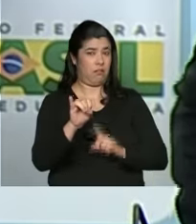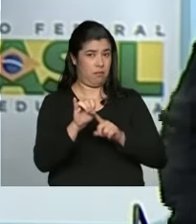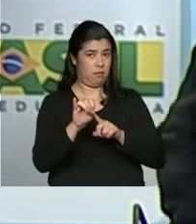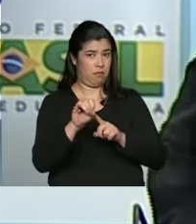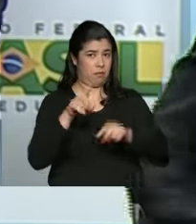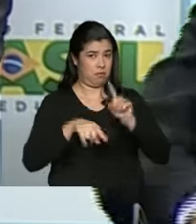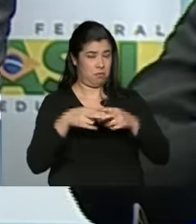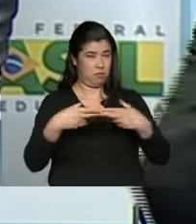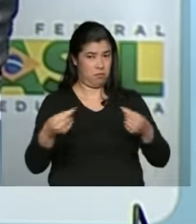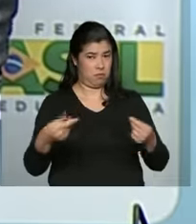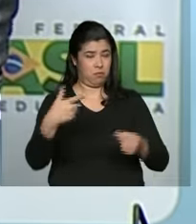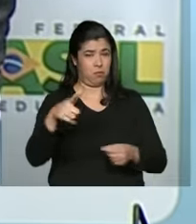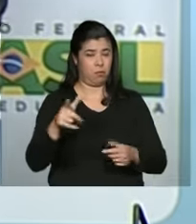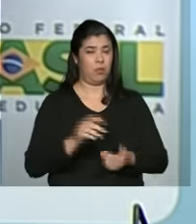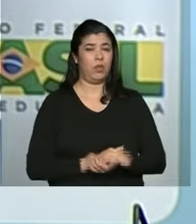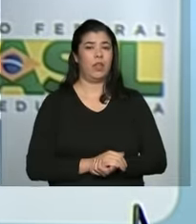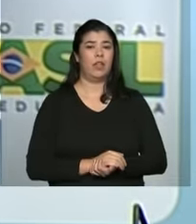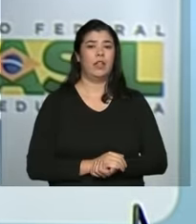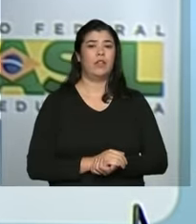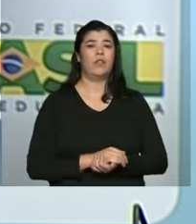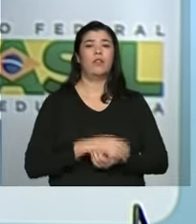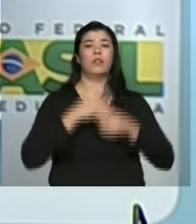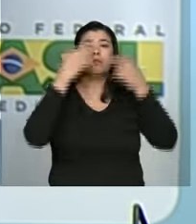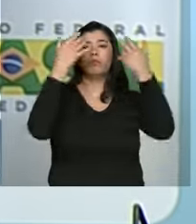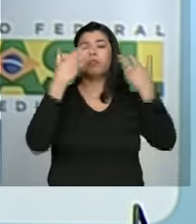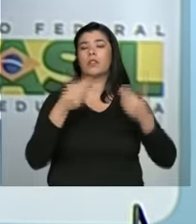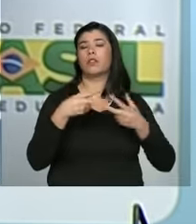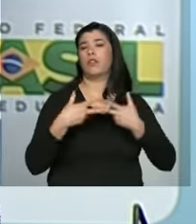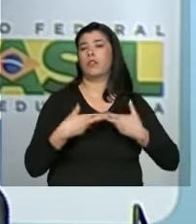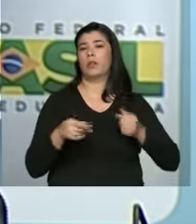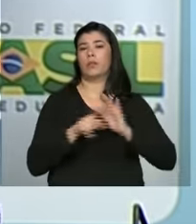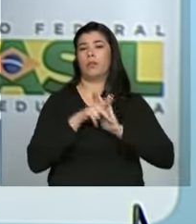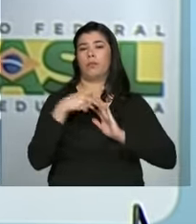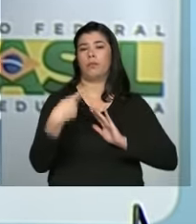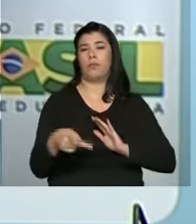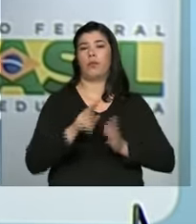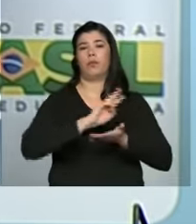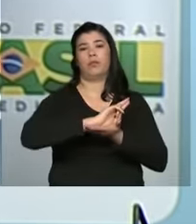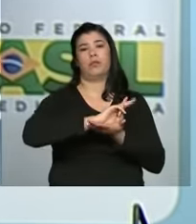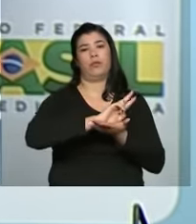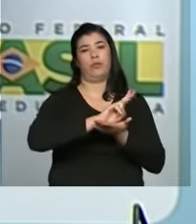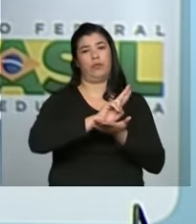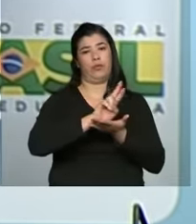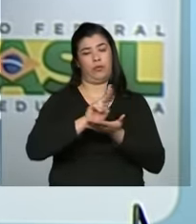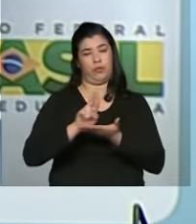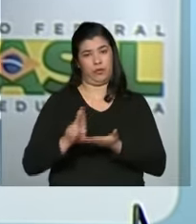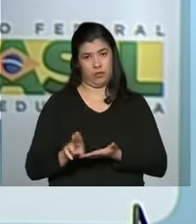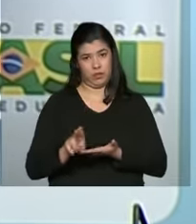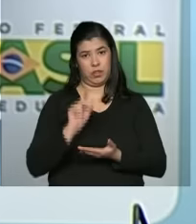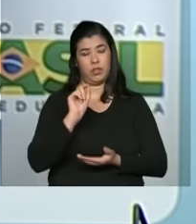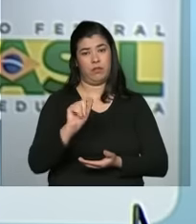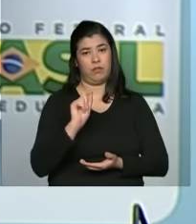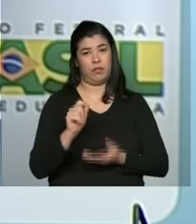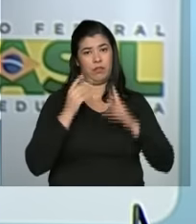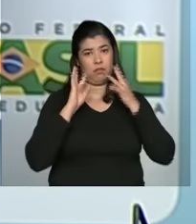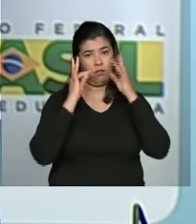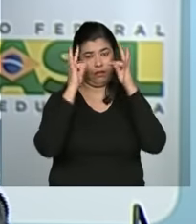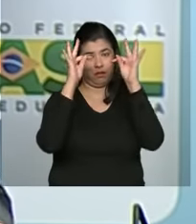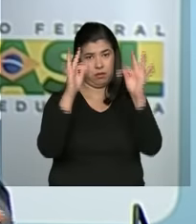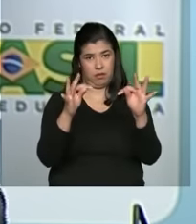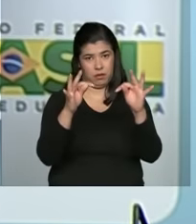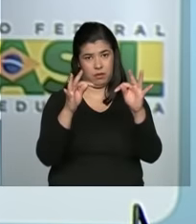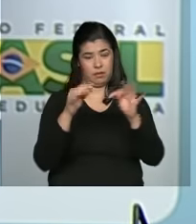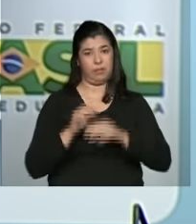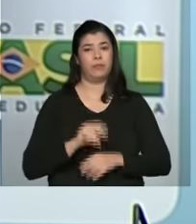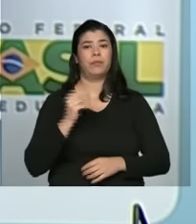geral dos produtos médicos nós temos uma característica que é uma grande diversidade de produtos e variedade de tecnologias